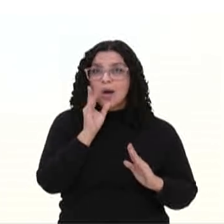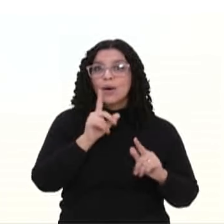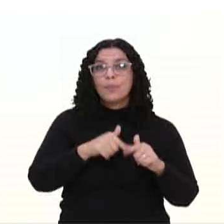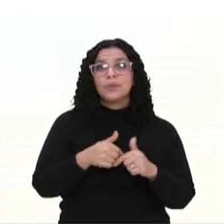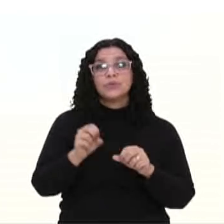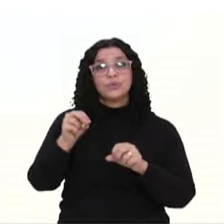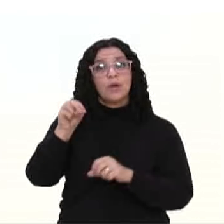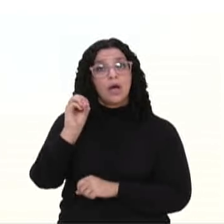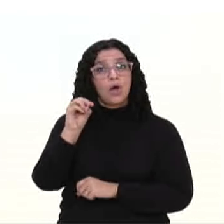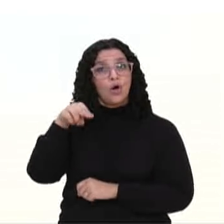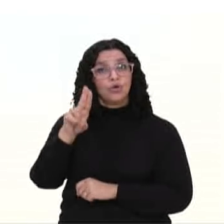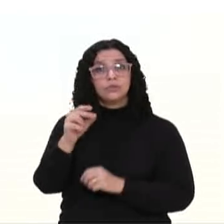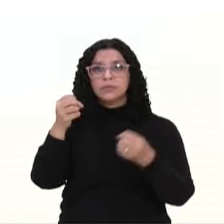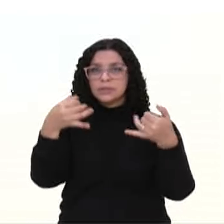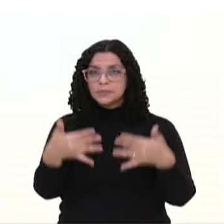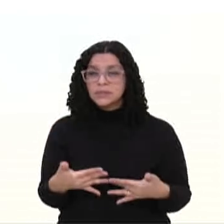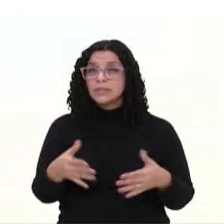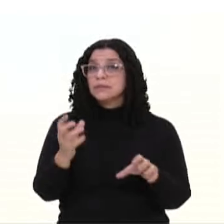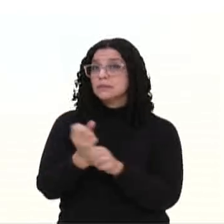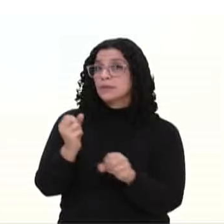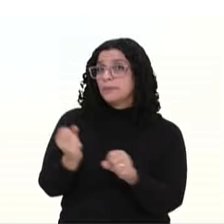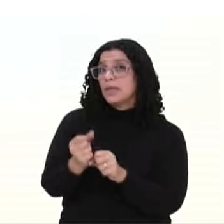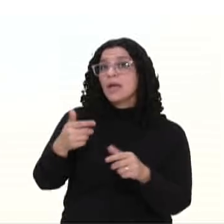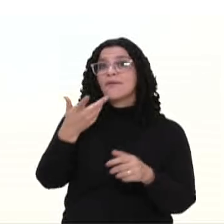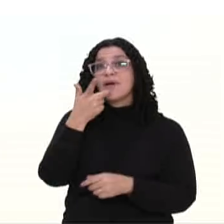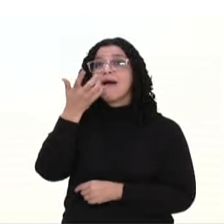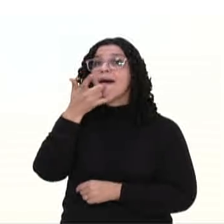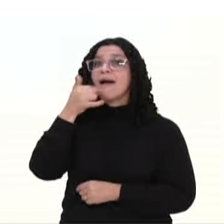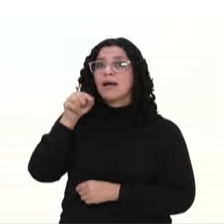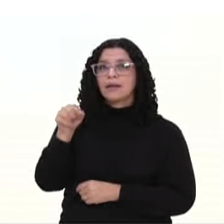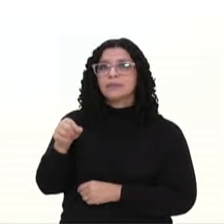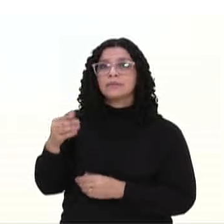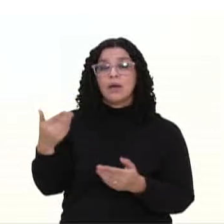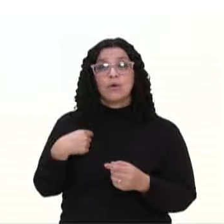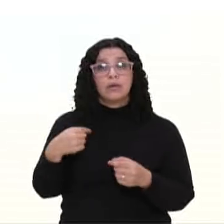com a ONU. De acordo com a ONU,